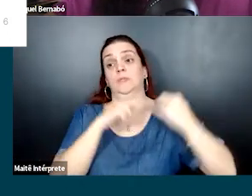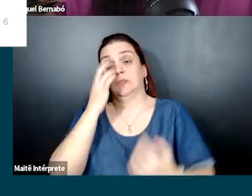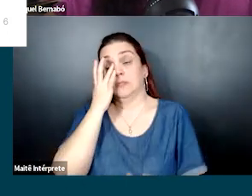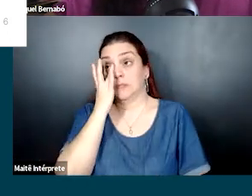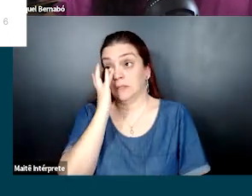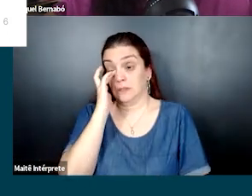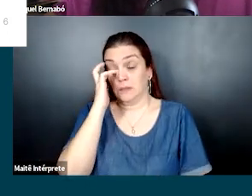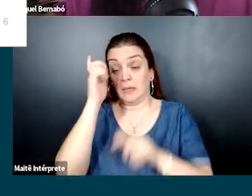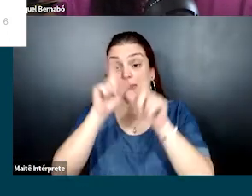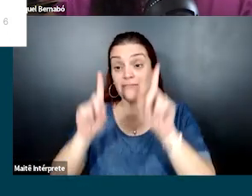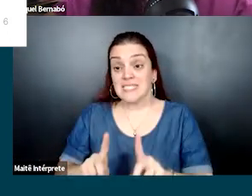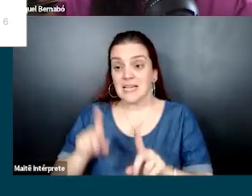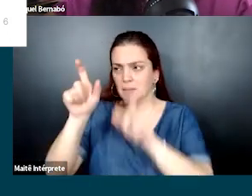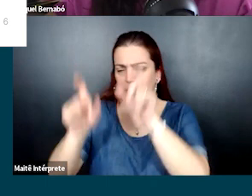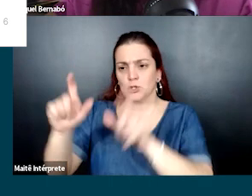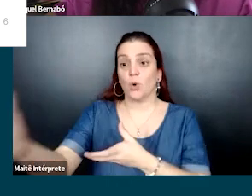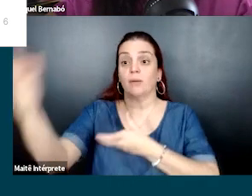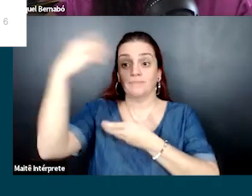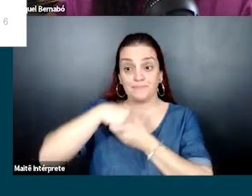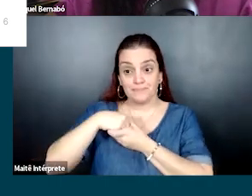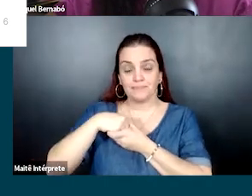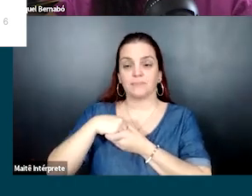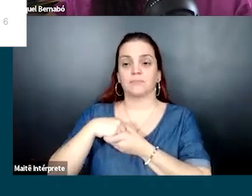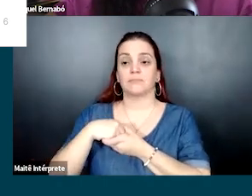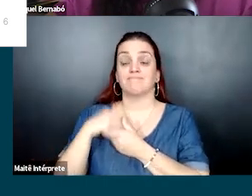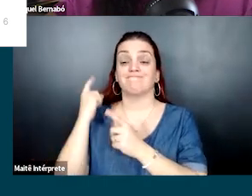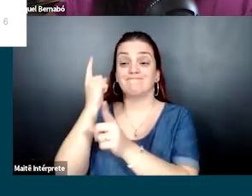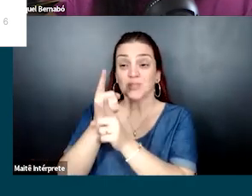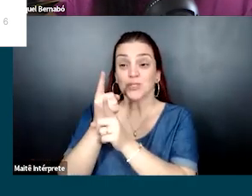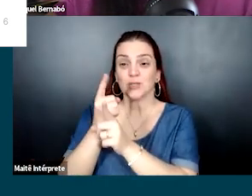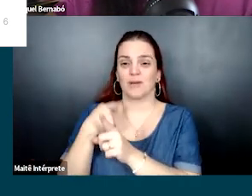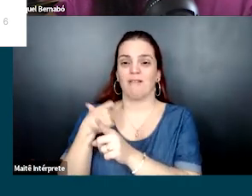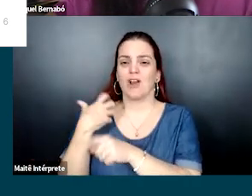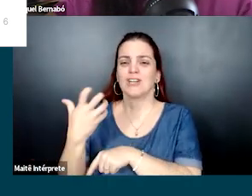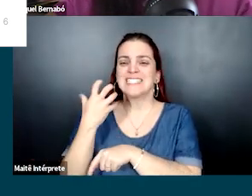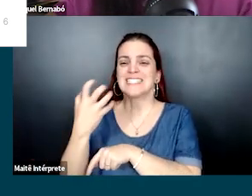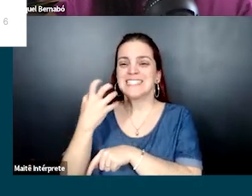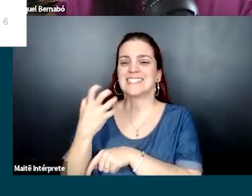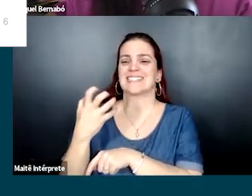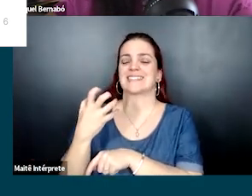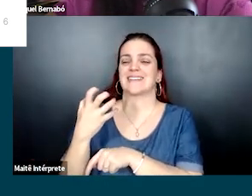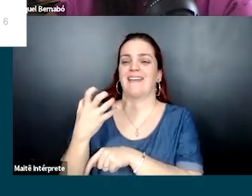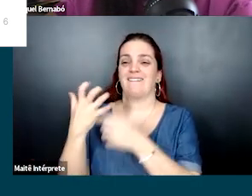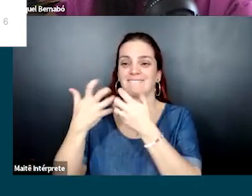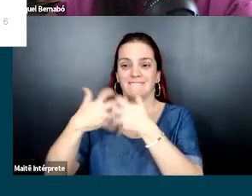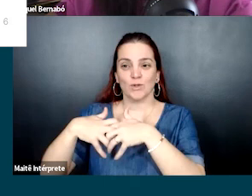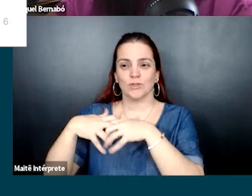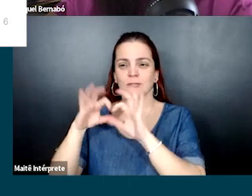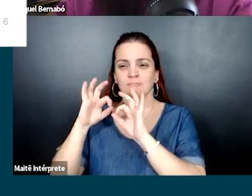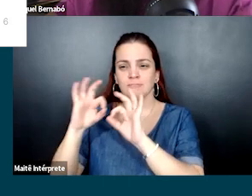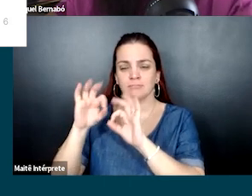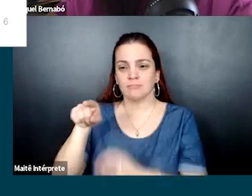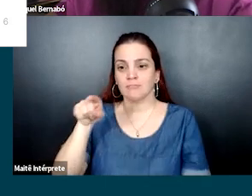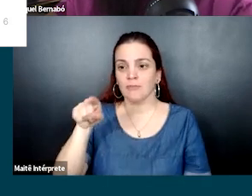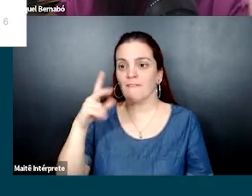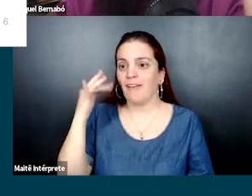Então, a gente conseguiu recrutar pessoas ali com deficiência, e a gente descobriu que a funcionalidade que a gente queria tanto emplacar, que era